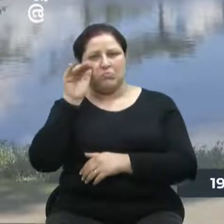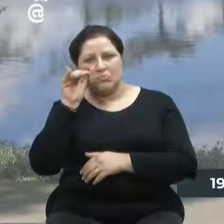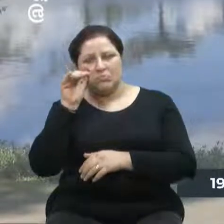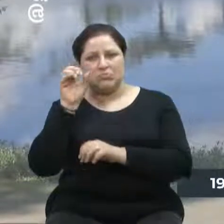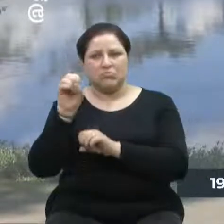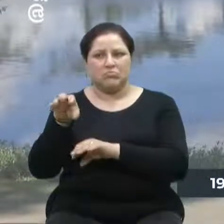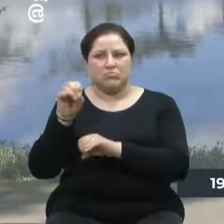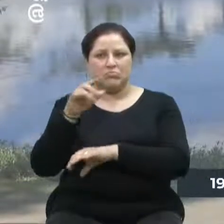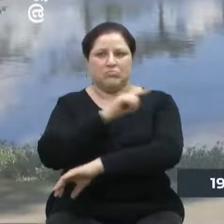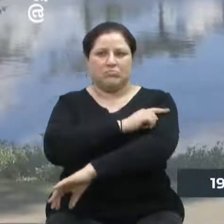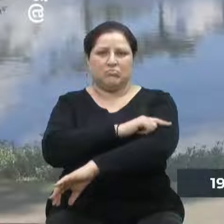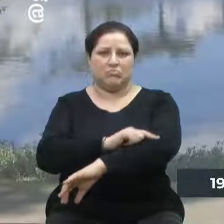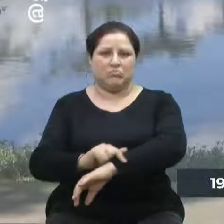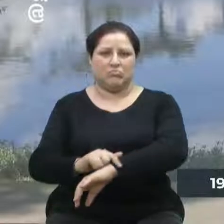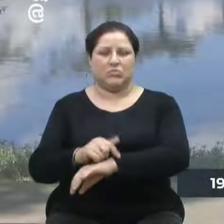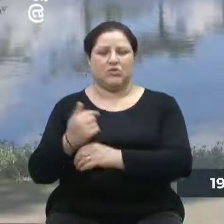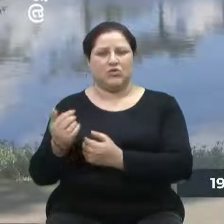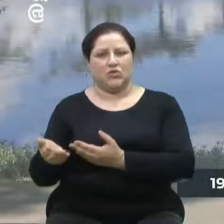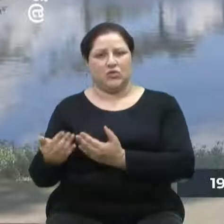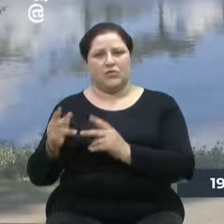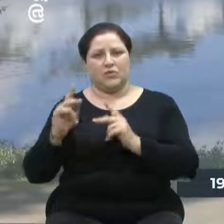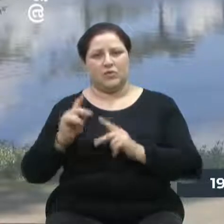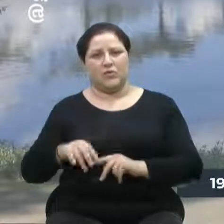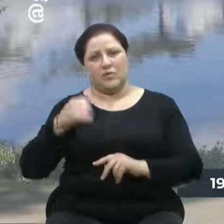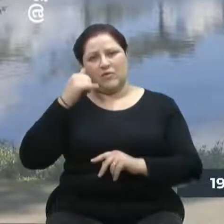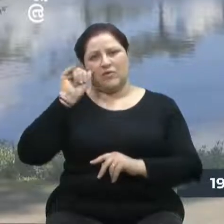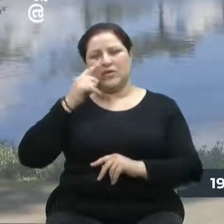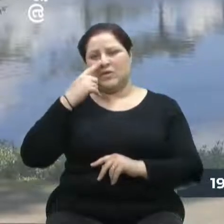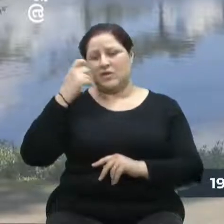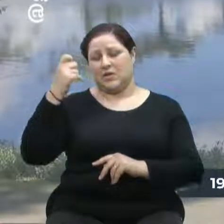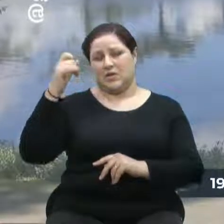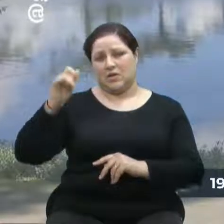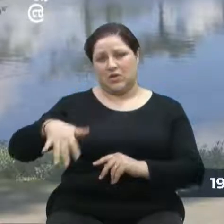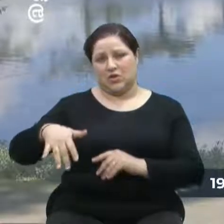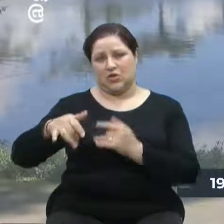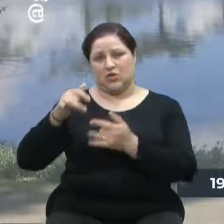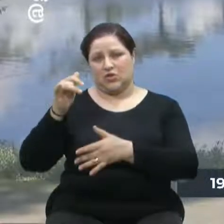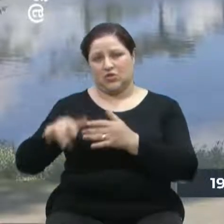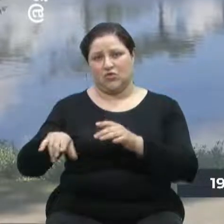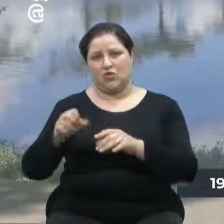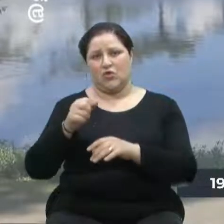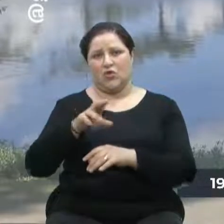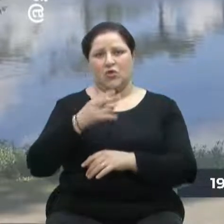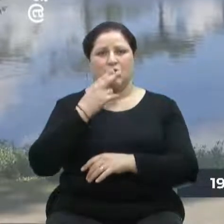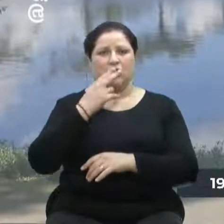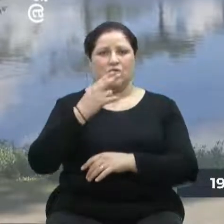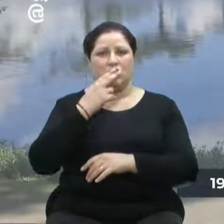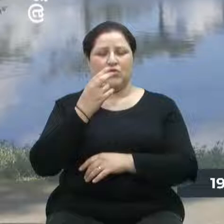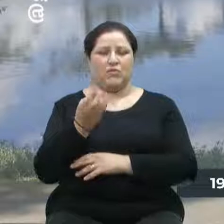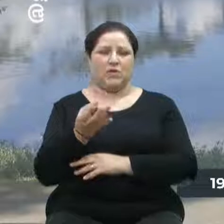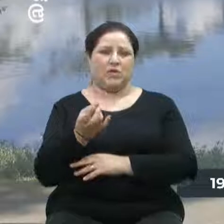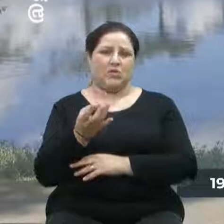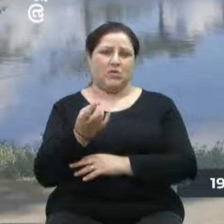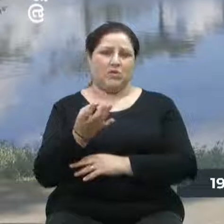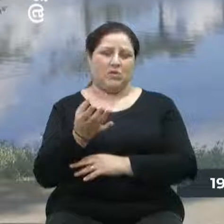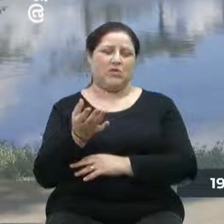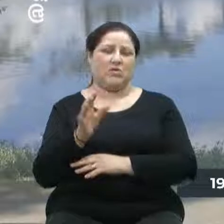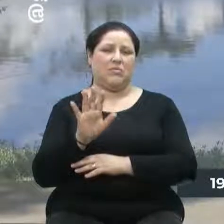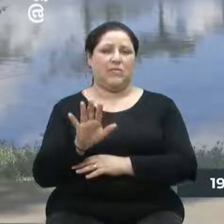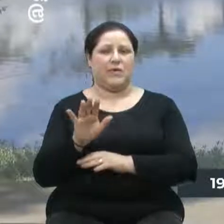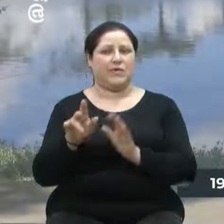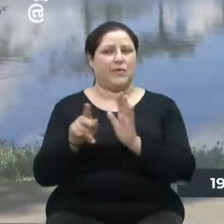educar os jovens, as pessoas a não jogarem lixo, as pessoas a não fumarem drogas, mas não é parte